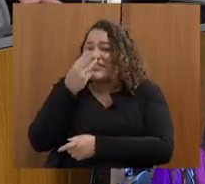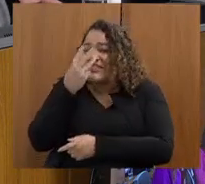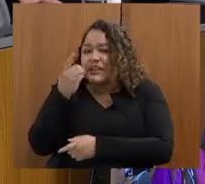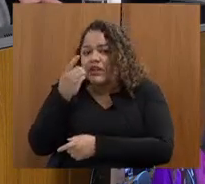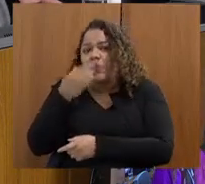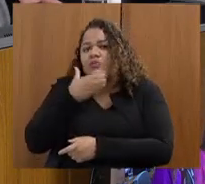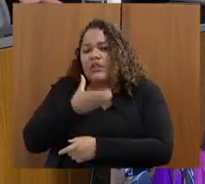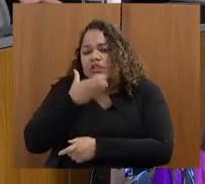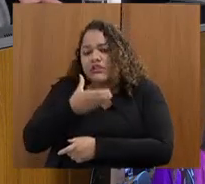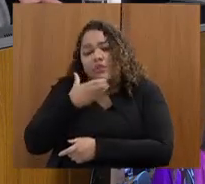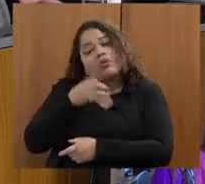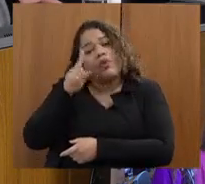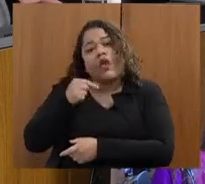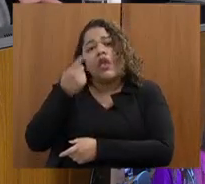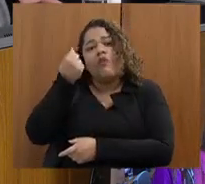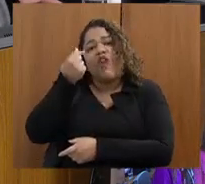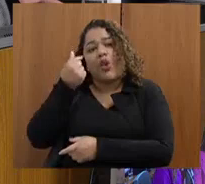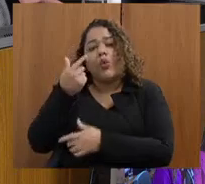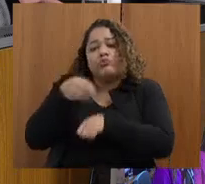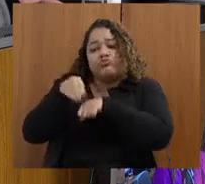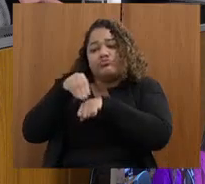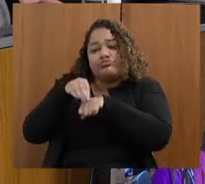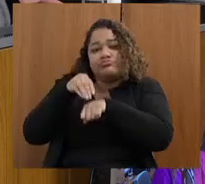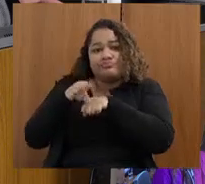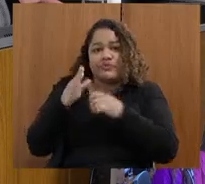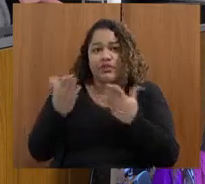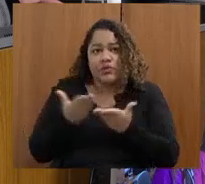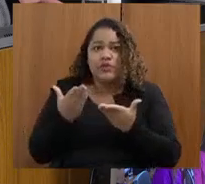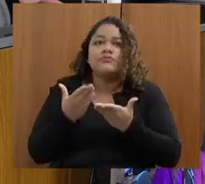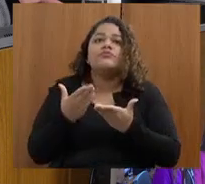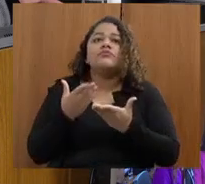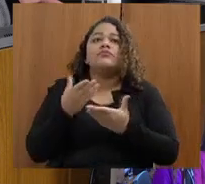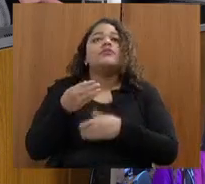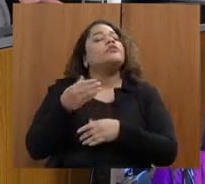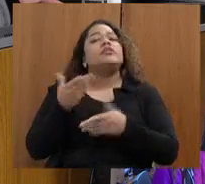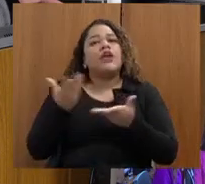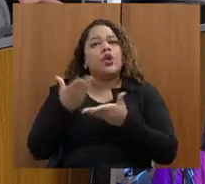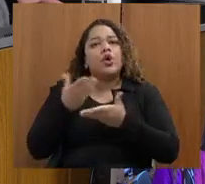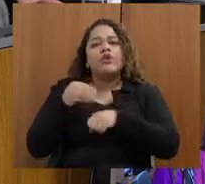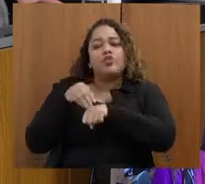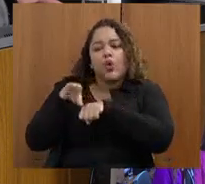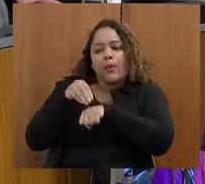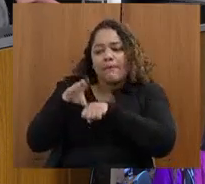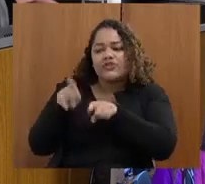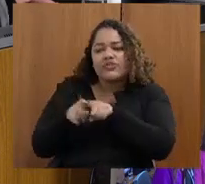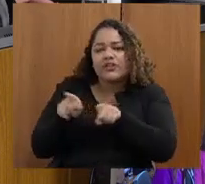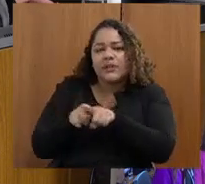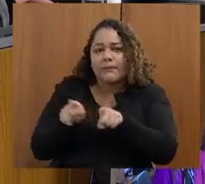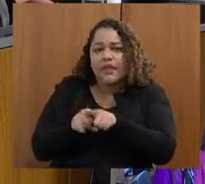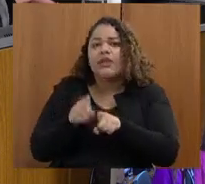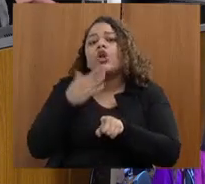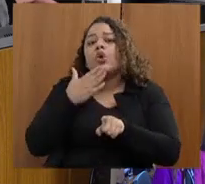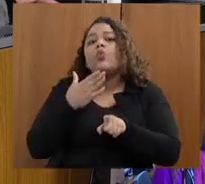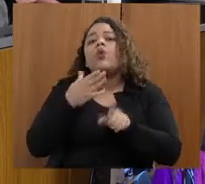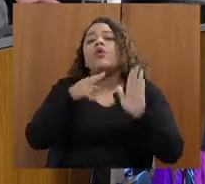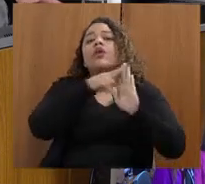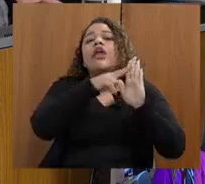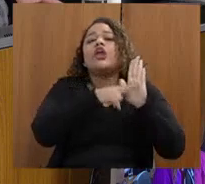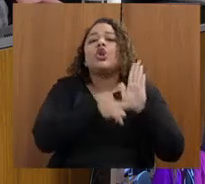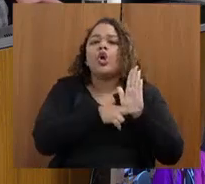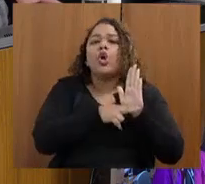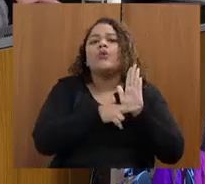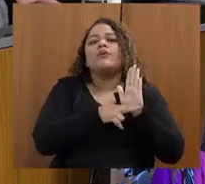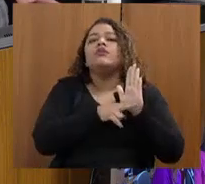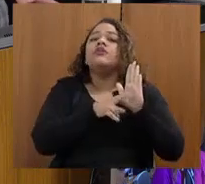conta eram os valores que eu compartilhei com vossa excelência eu vou compartilhar com vossa excelência daqui a pouco a norma do Tribunal de Contas do Estado